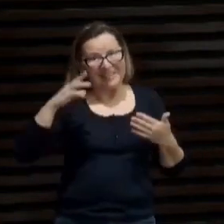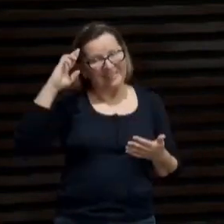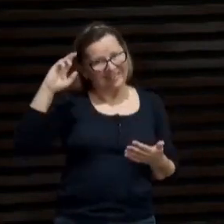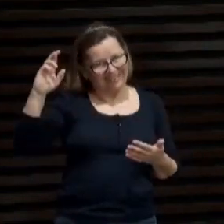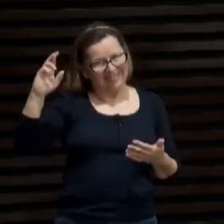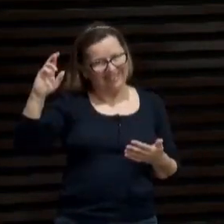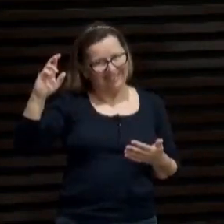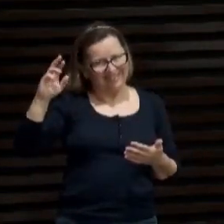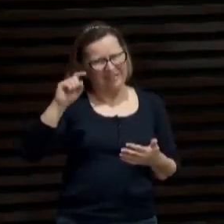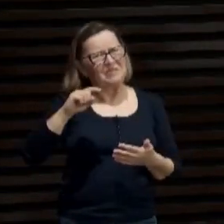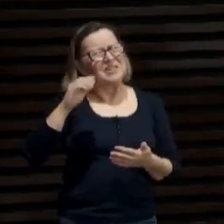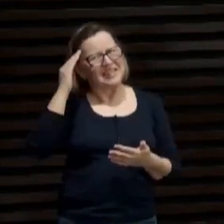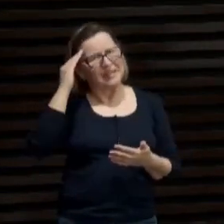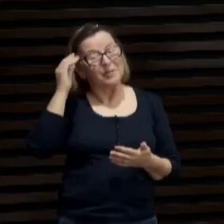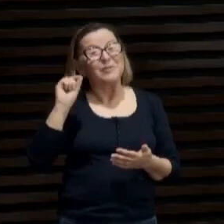Você sabe o que é isso?